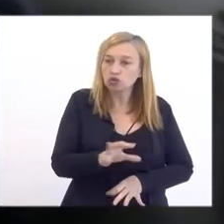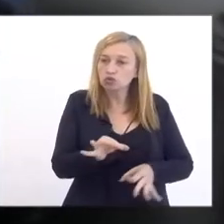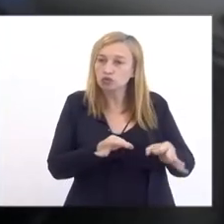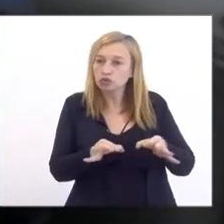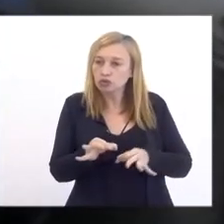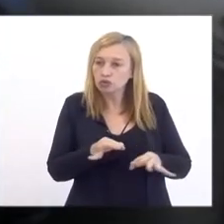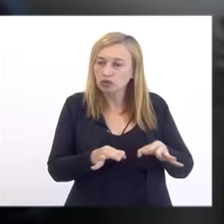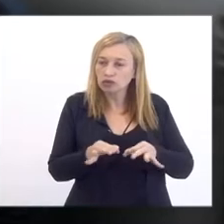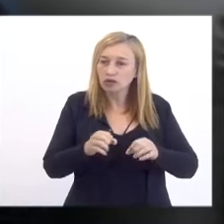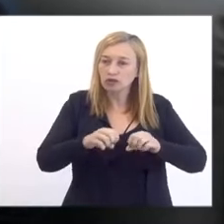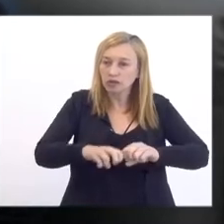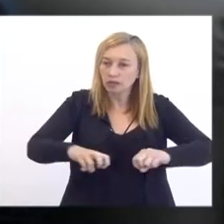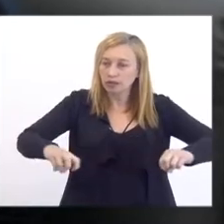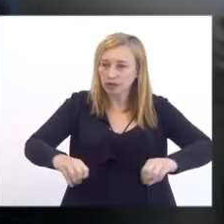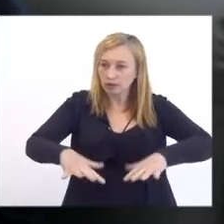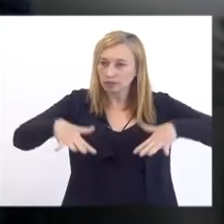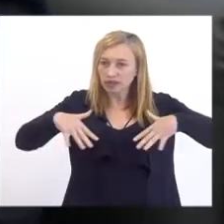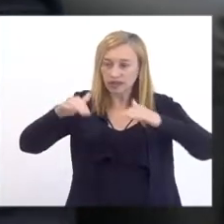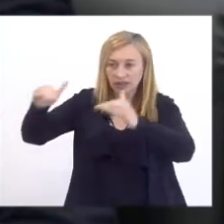pelo plenário que é soberano.